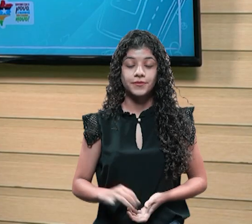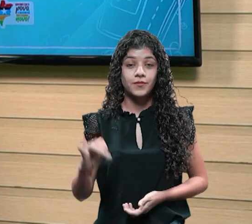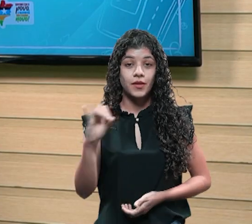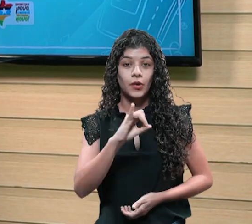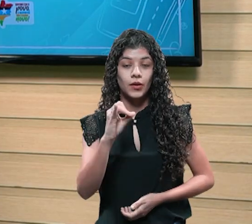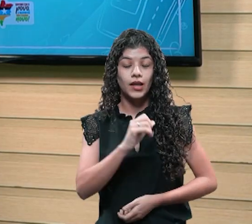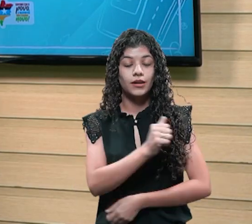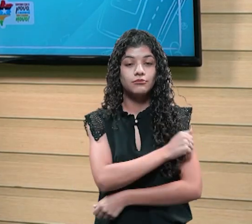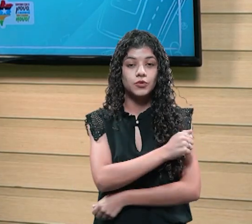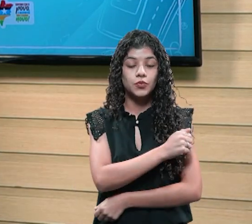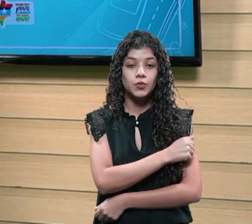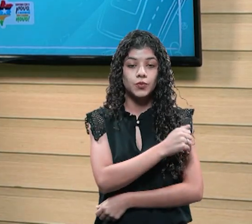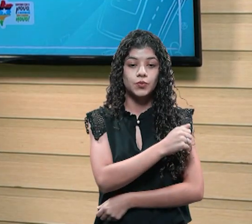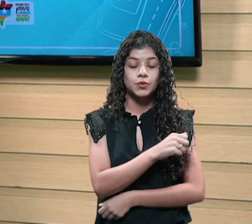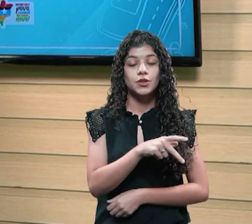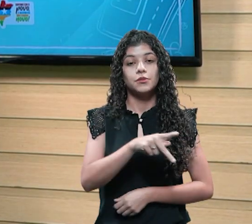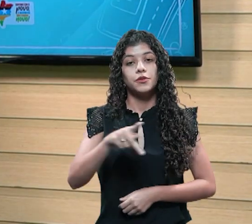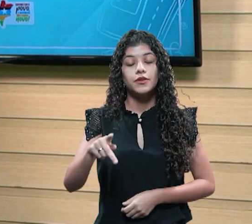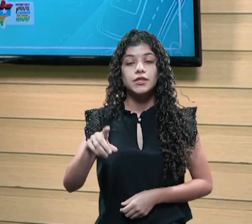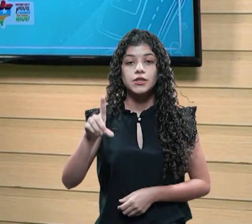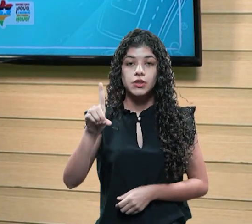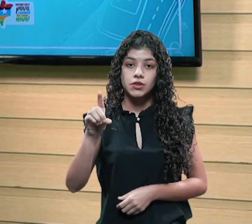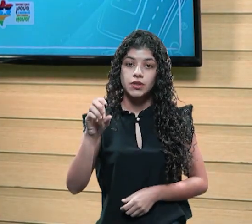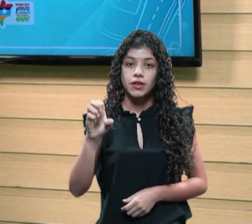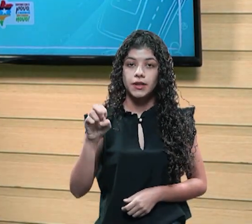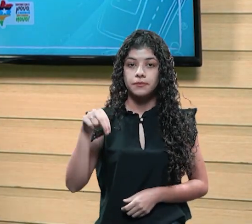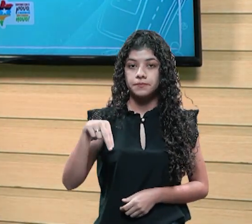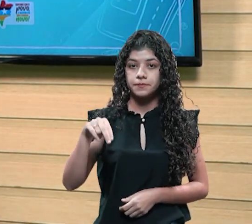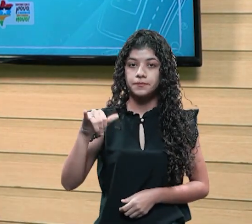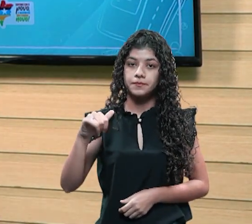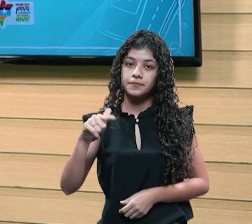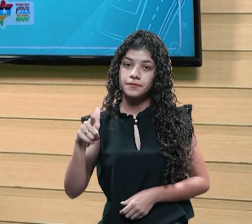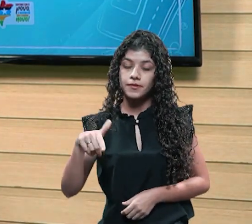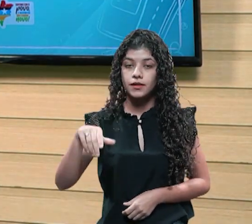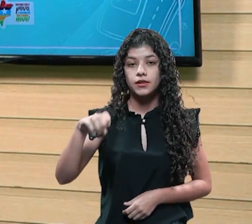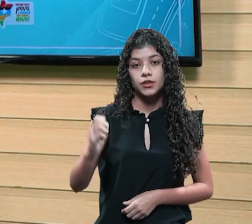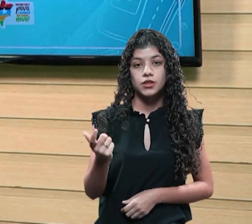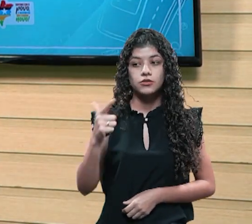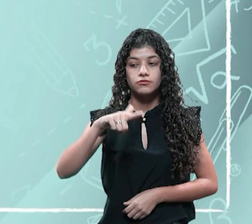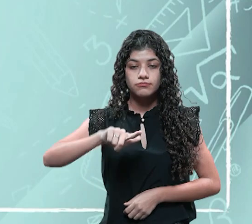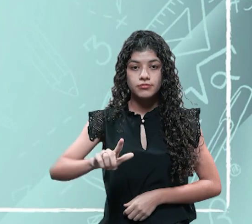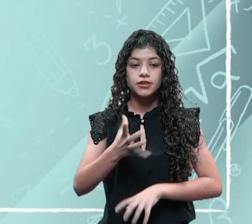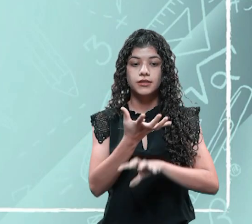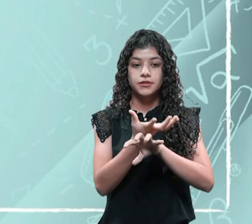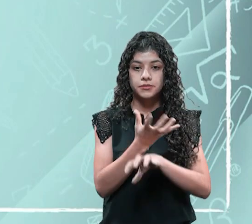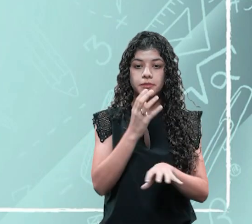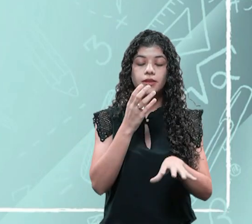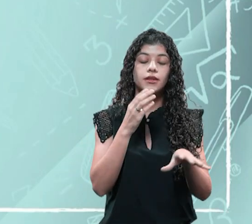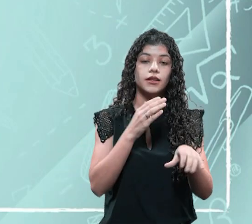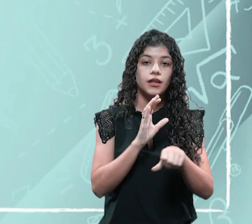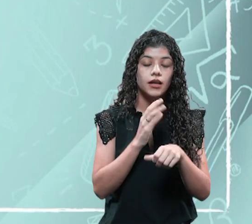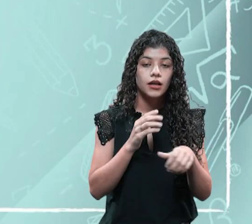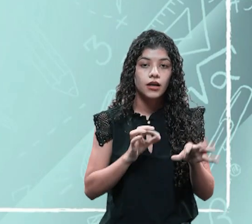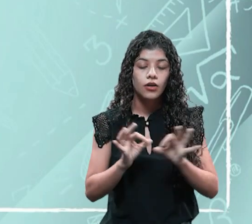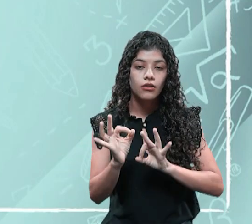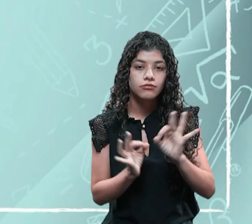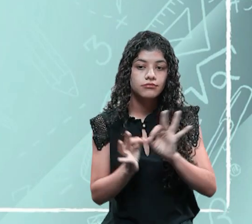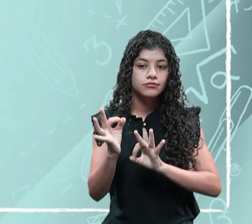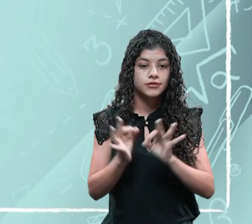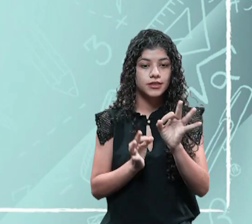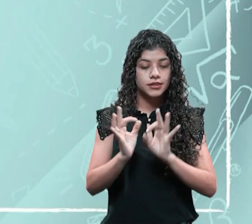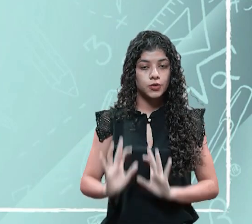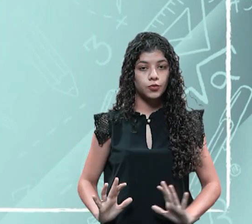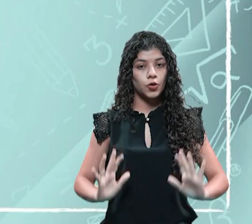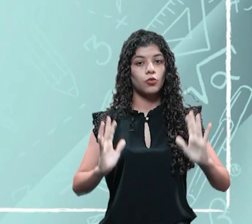Olá, caros alunos, eu me chamo Denise Cerveira, vou estar com vocês novamente na disciplina Planejamento e Execução